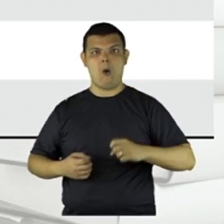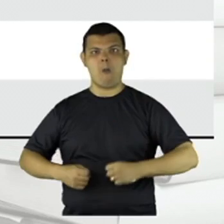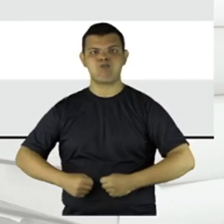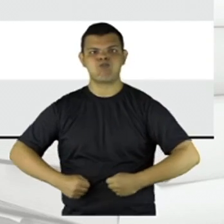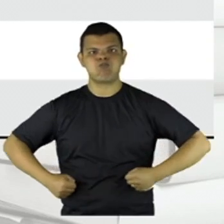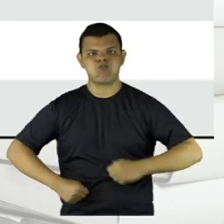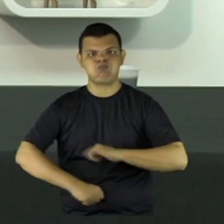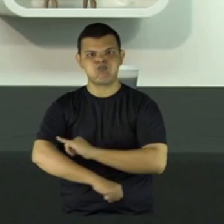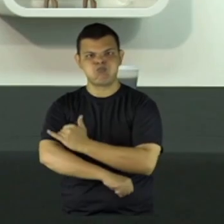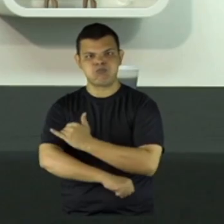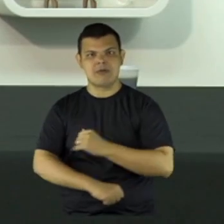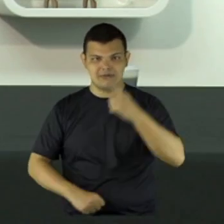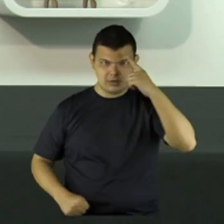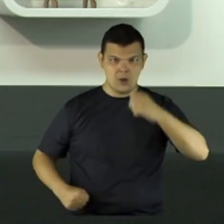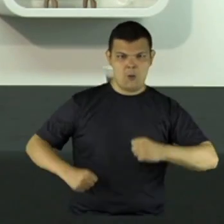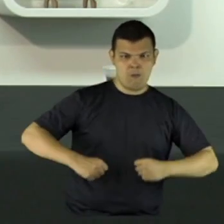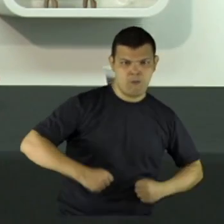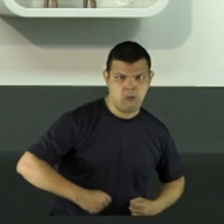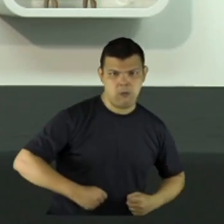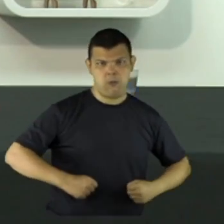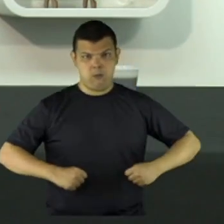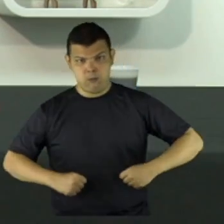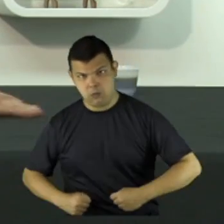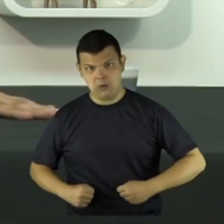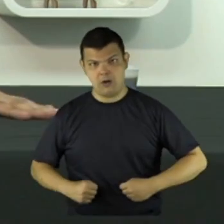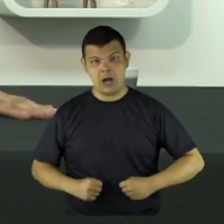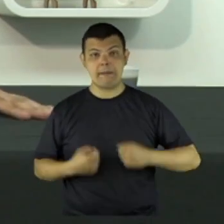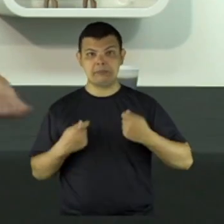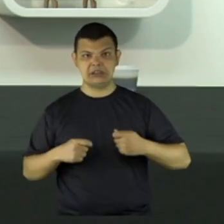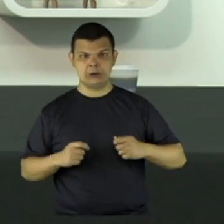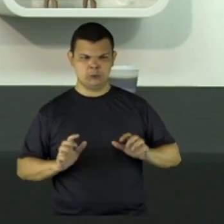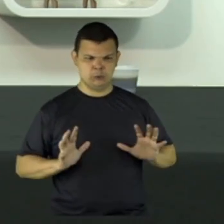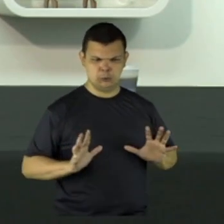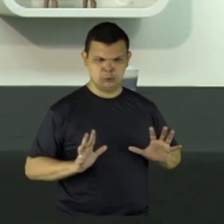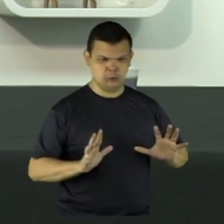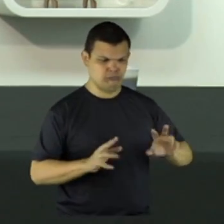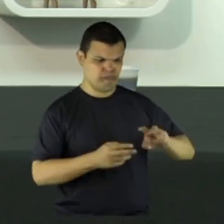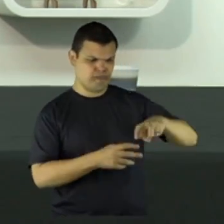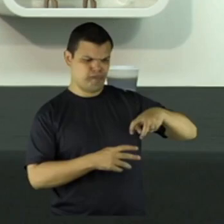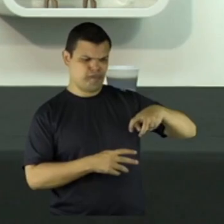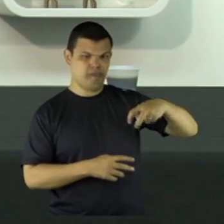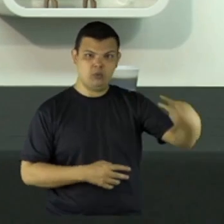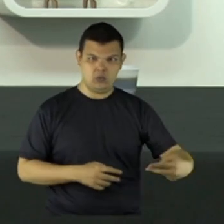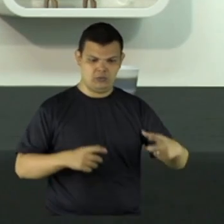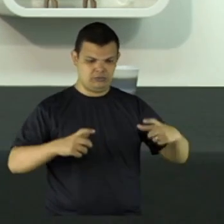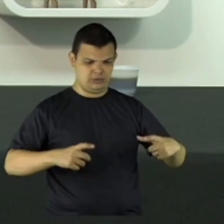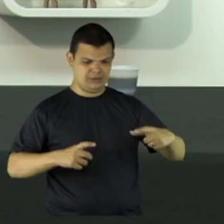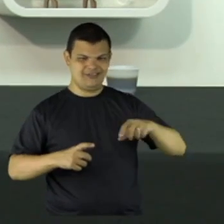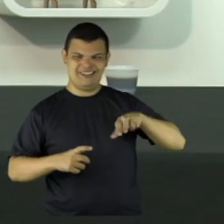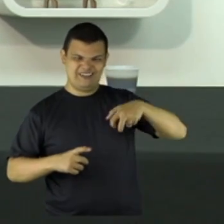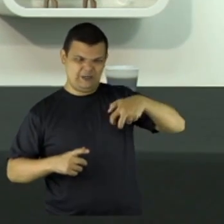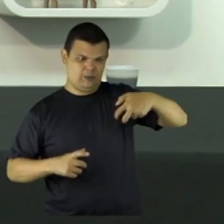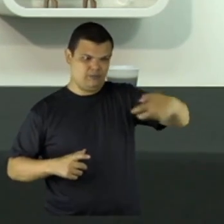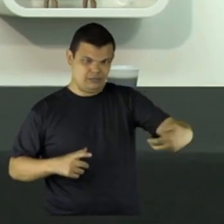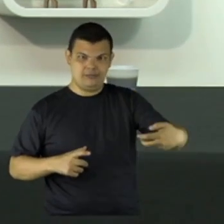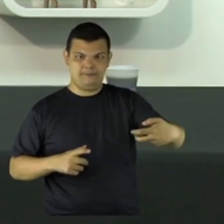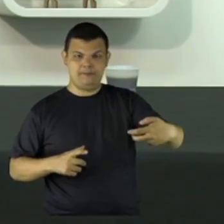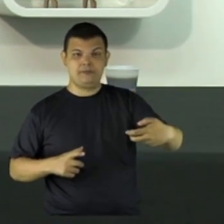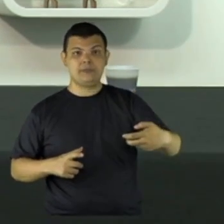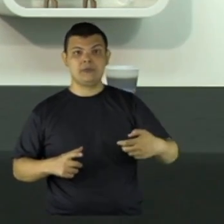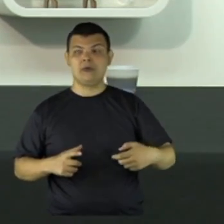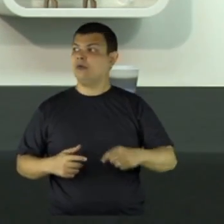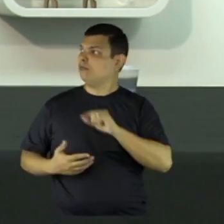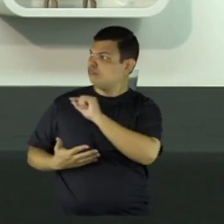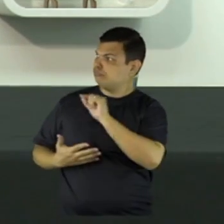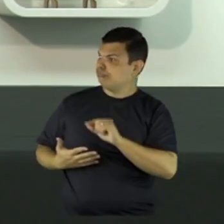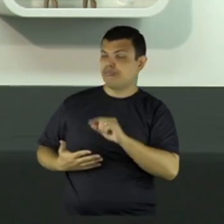um peso mais avantajado e eles precisam excluir o seu oponente do circo. Tá, então essas são as lutas de